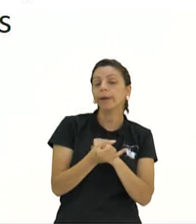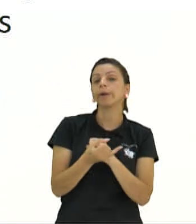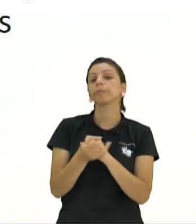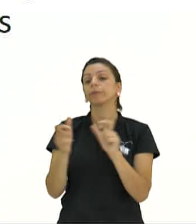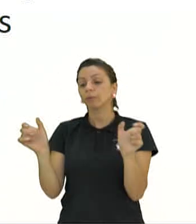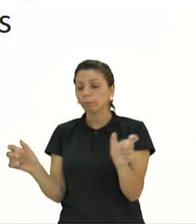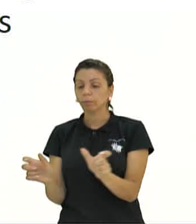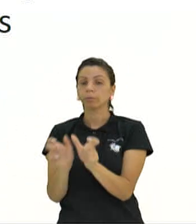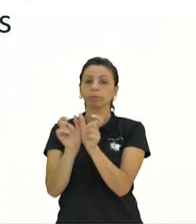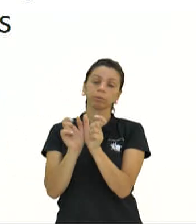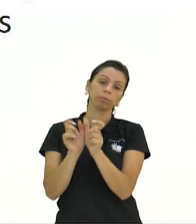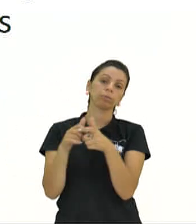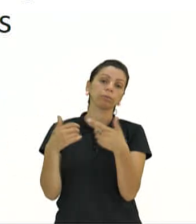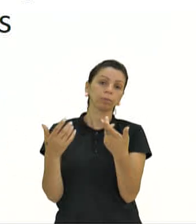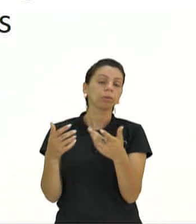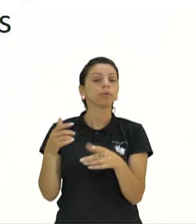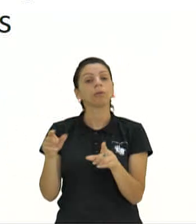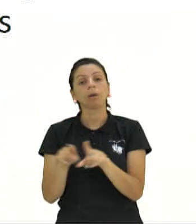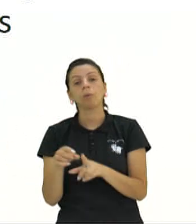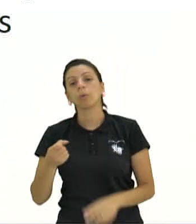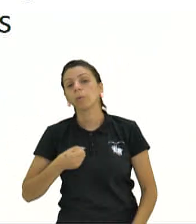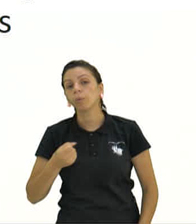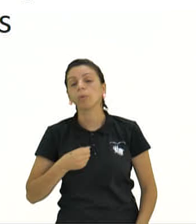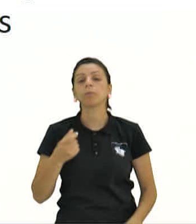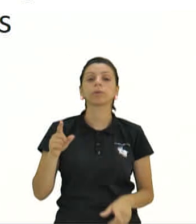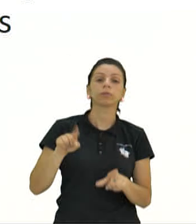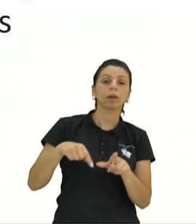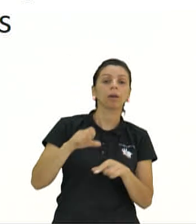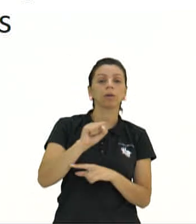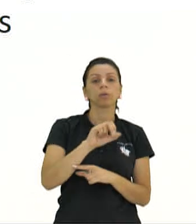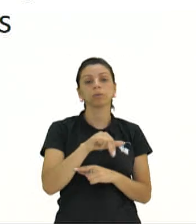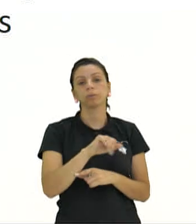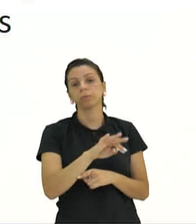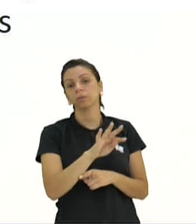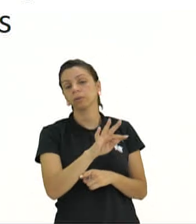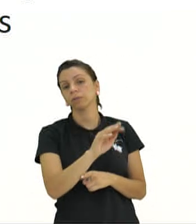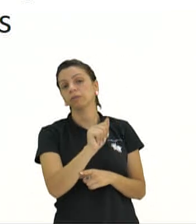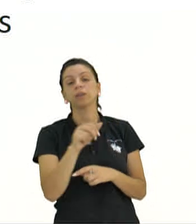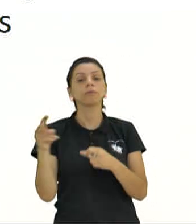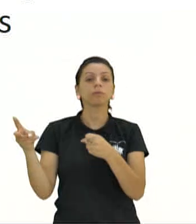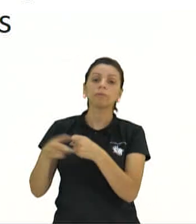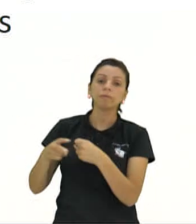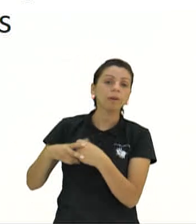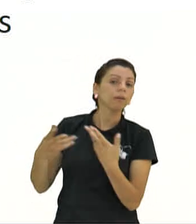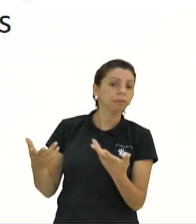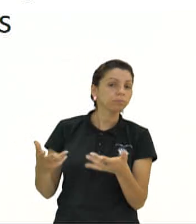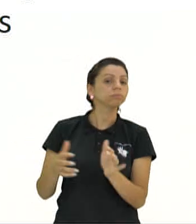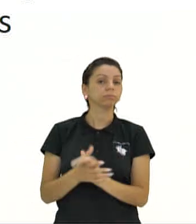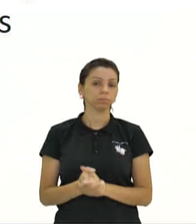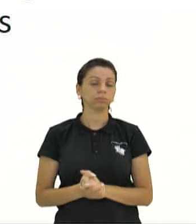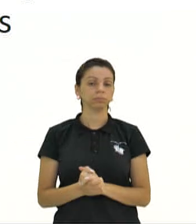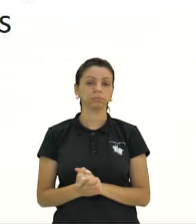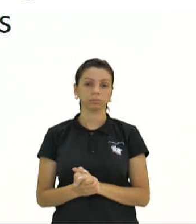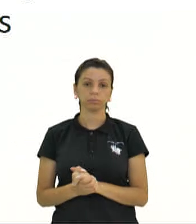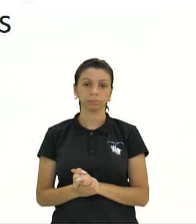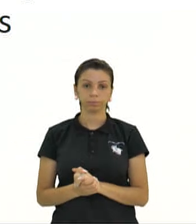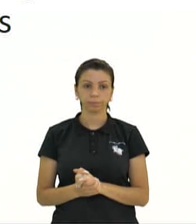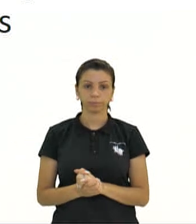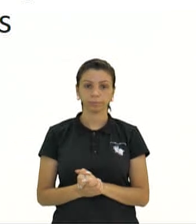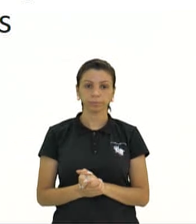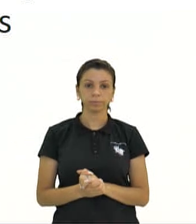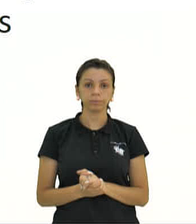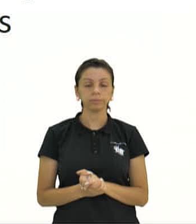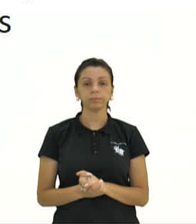uma interjeição, se é um numeral, se é um substantivo, se é um verbo, né? Os verbetes são